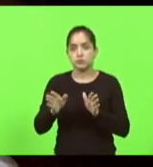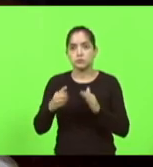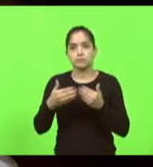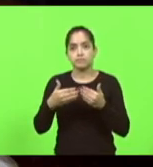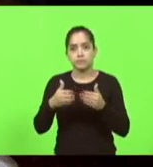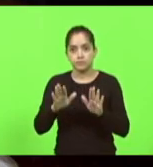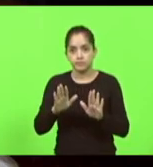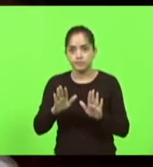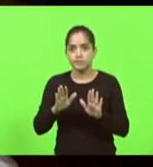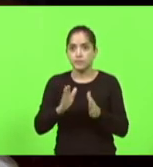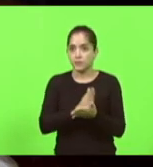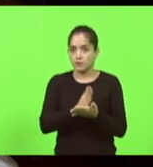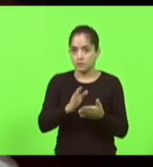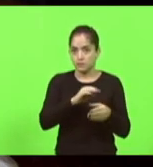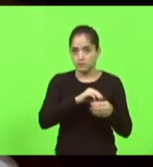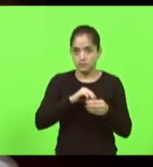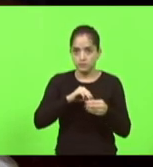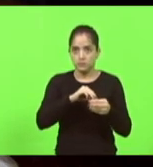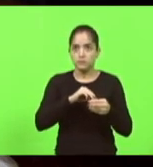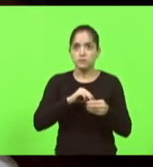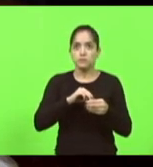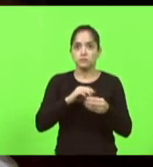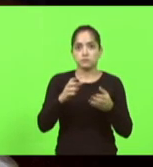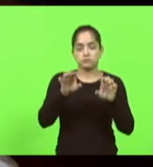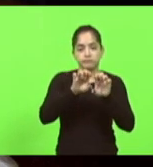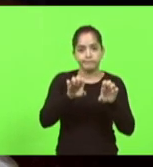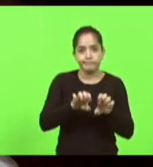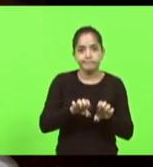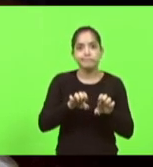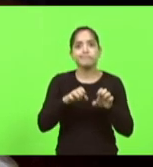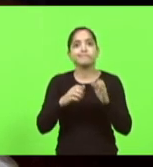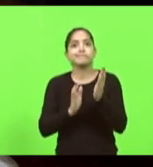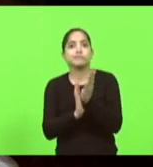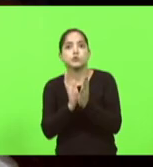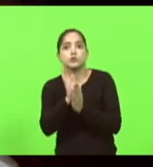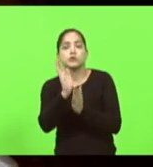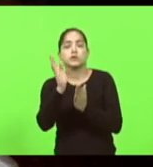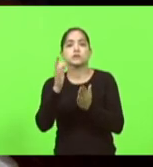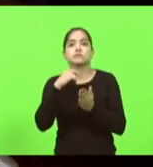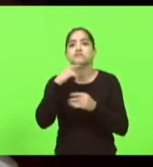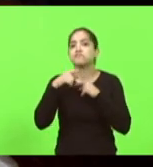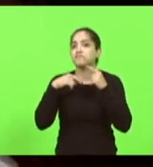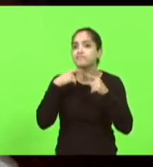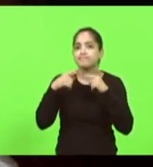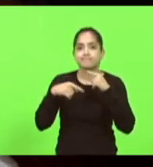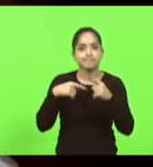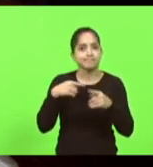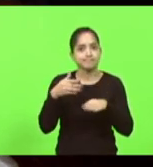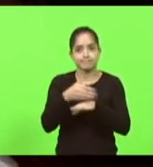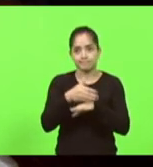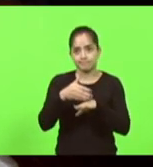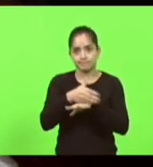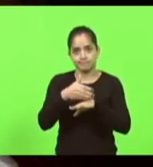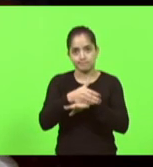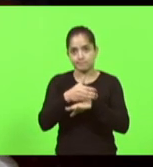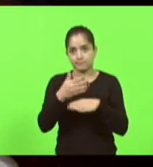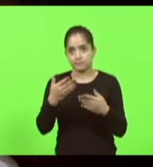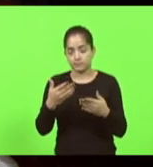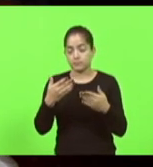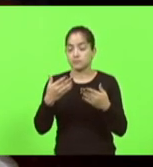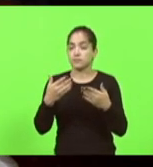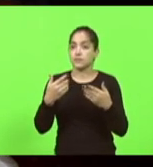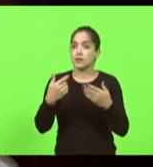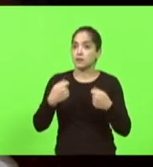alguns municípios, por questões estruturais e burocráticas, não conseguiram acessar os recursos. Por isso, a importância